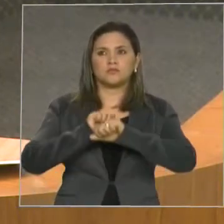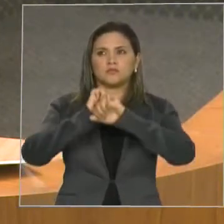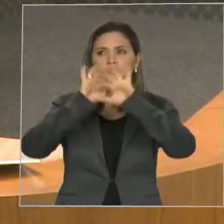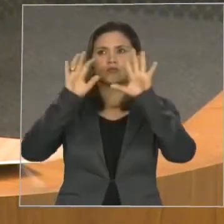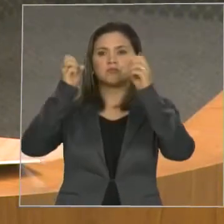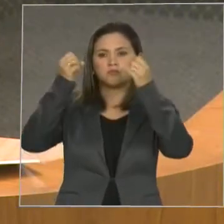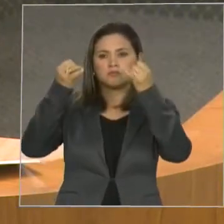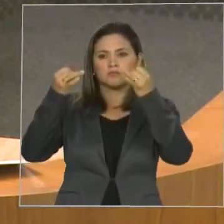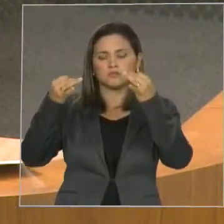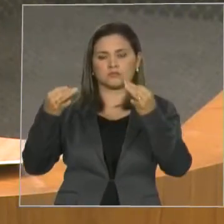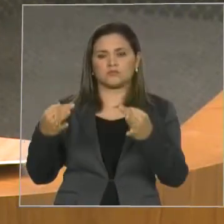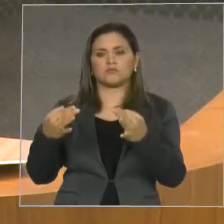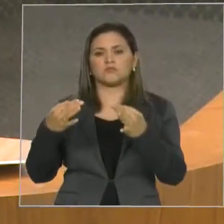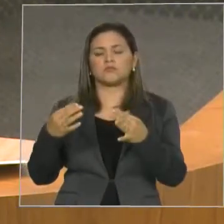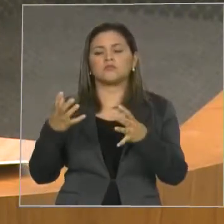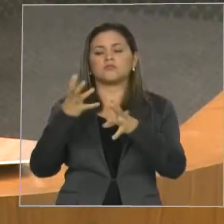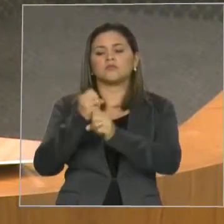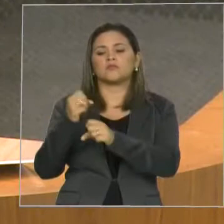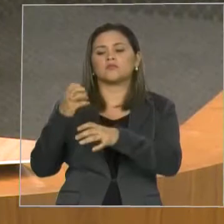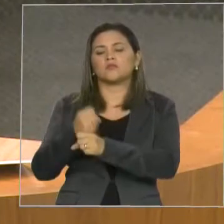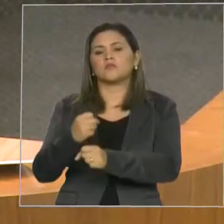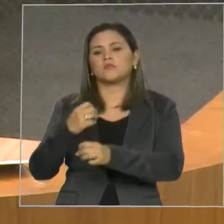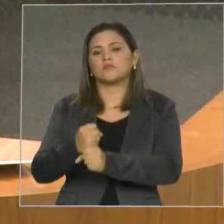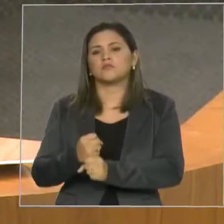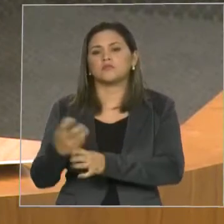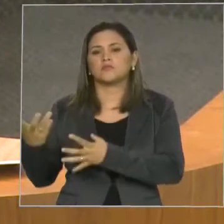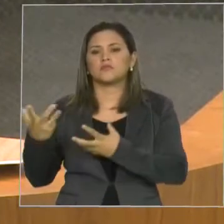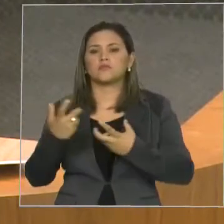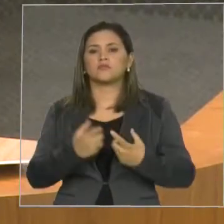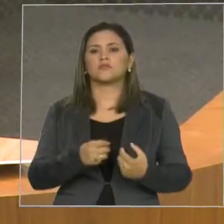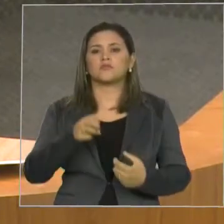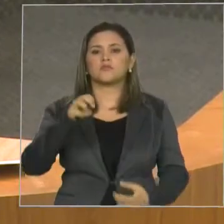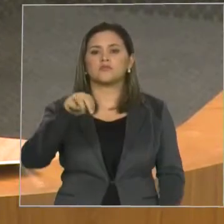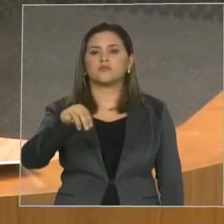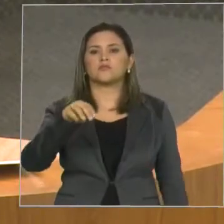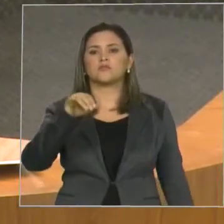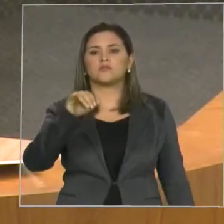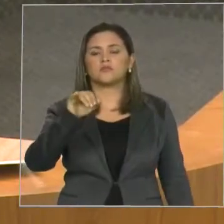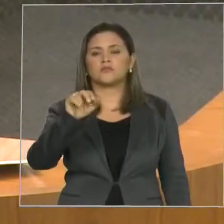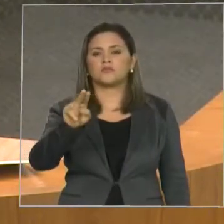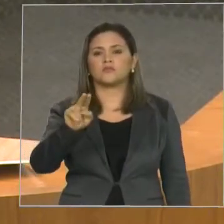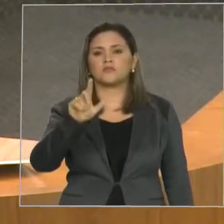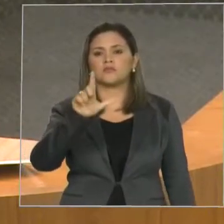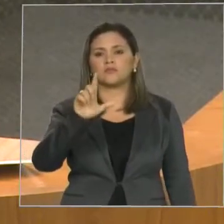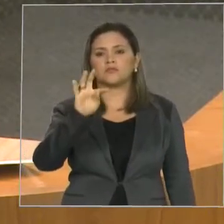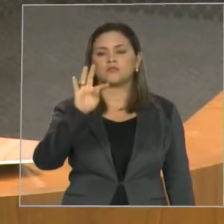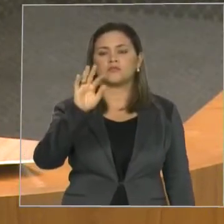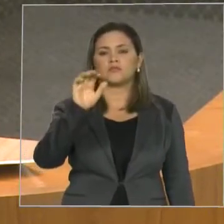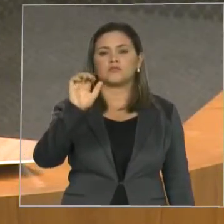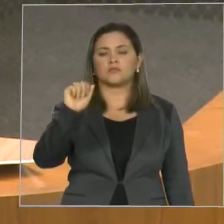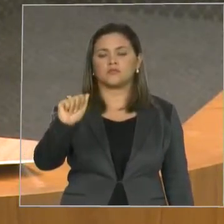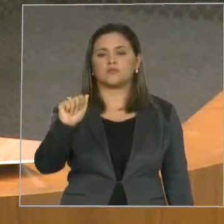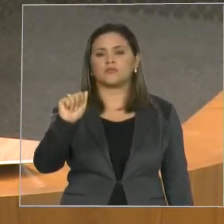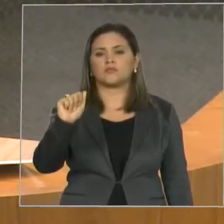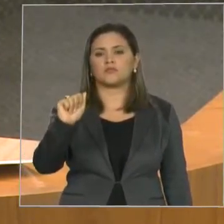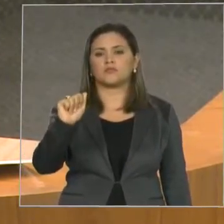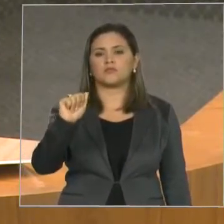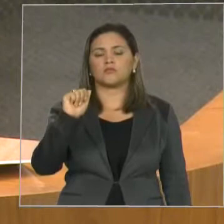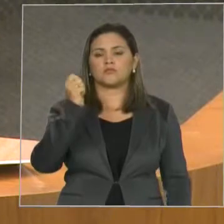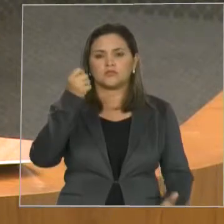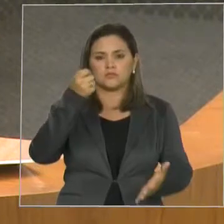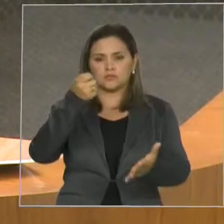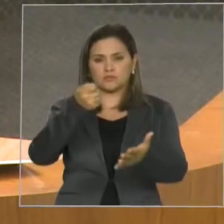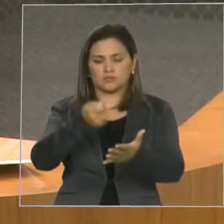dos valores arrecadados na multa de trânsito. O que significa isso? O objetivo do projeto